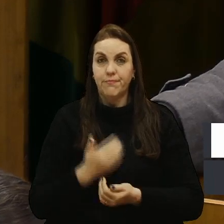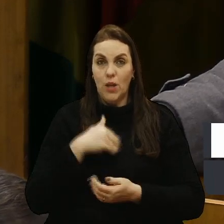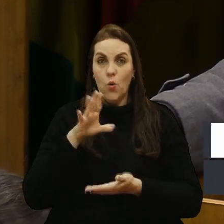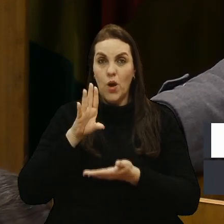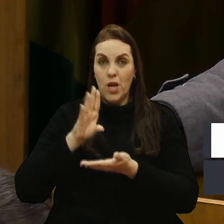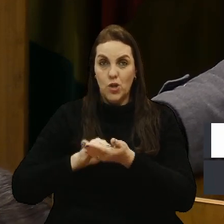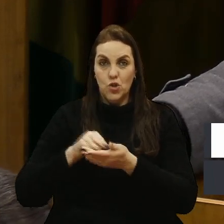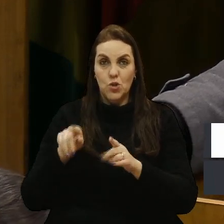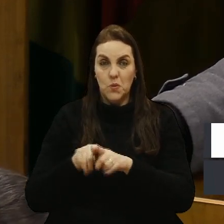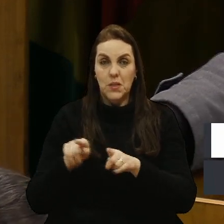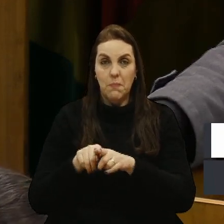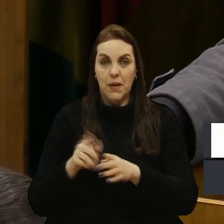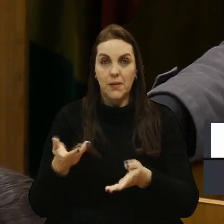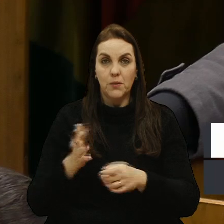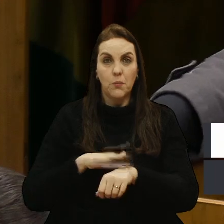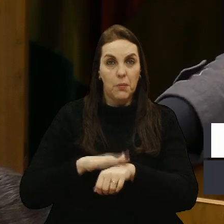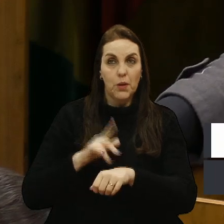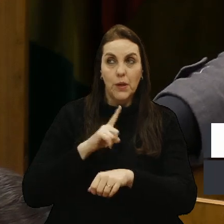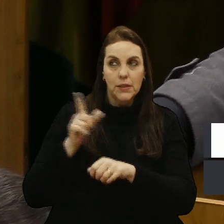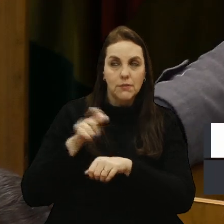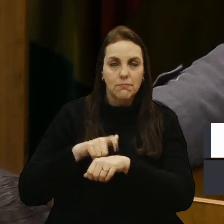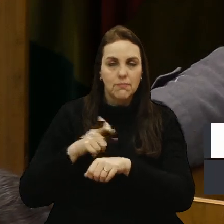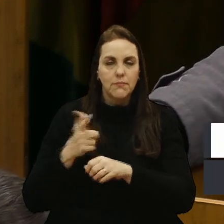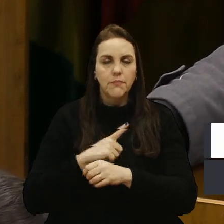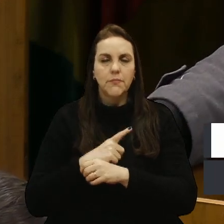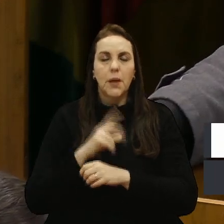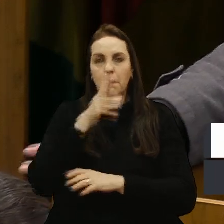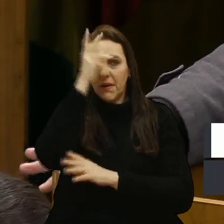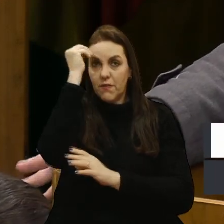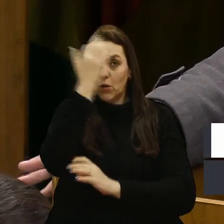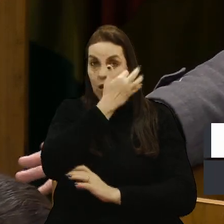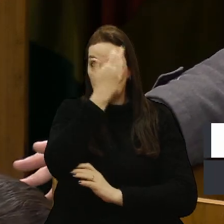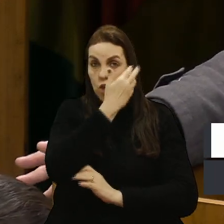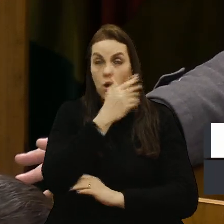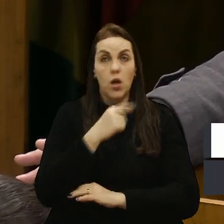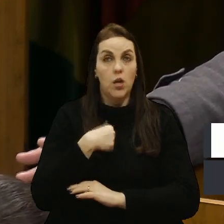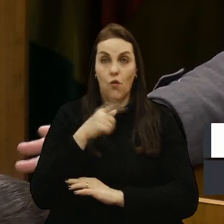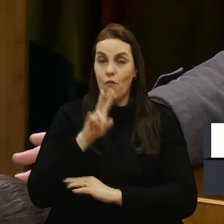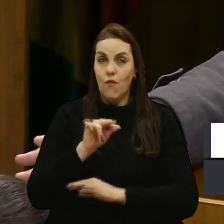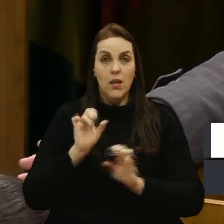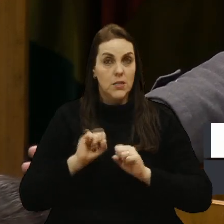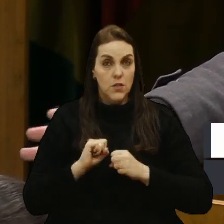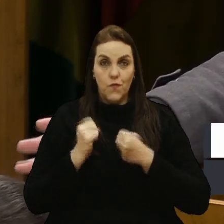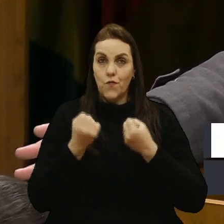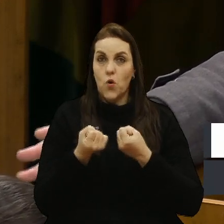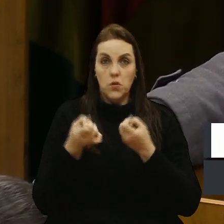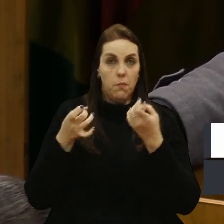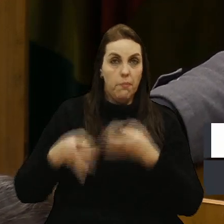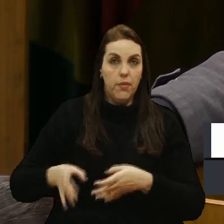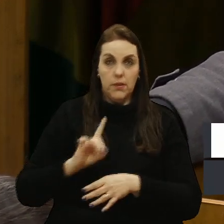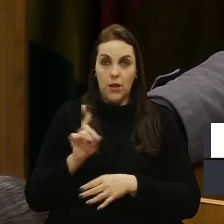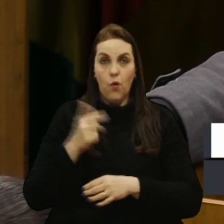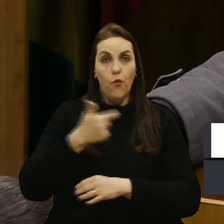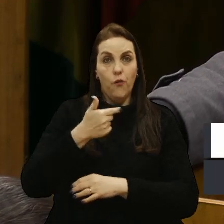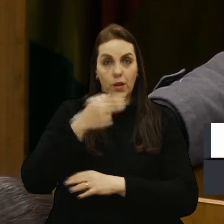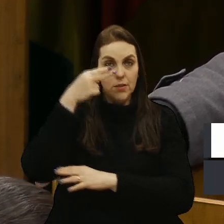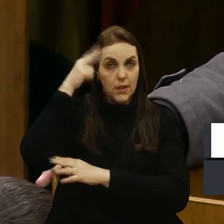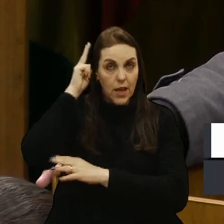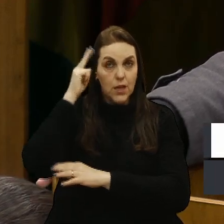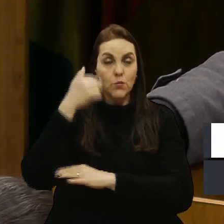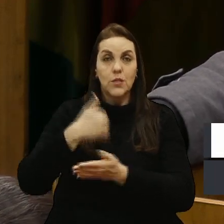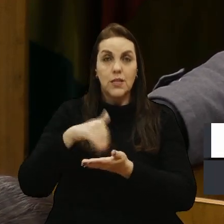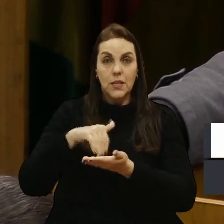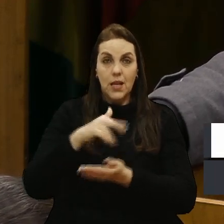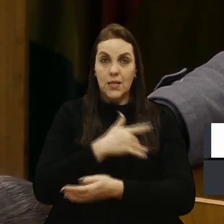ainda no tempo que me resta que o prefeito Adiló não faltará esforço da parte do prefeito, do vice-prefeito Nespo, do secretário de